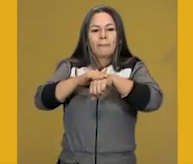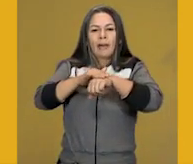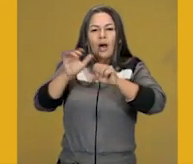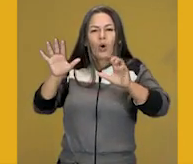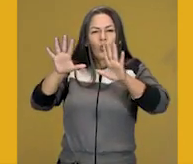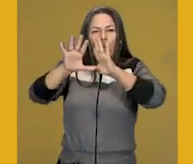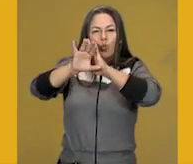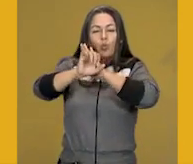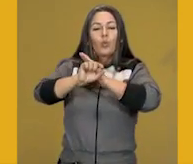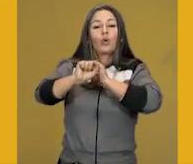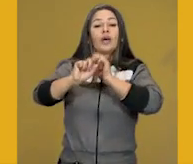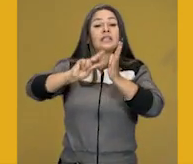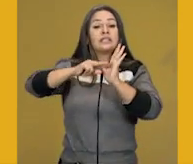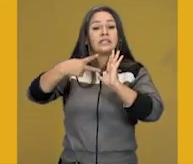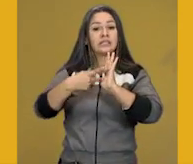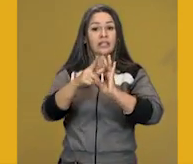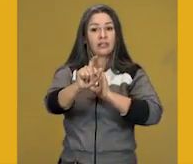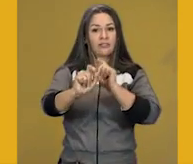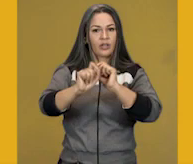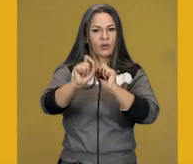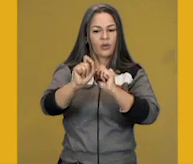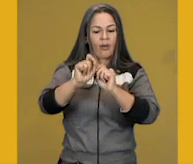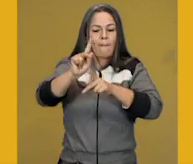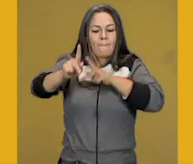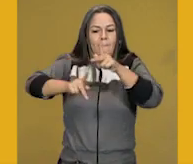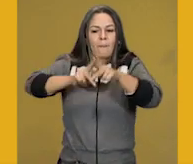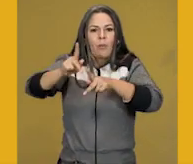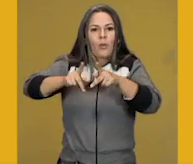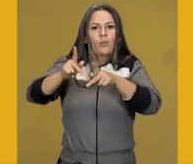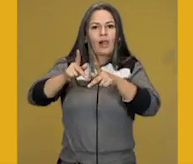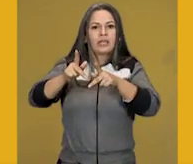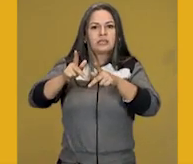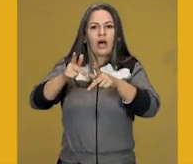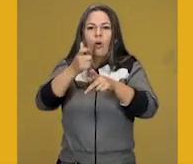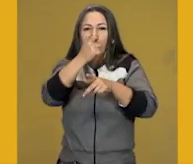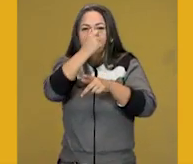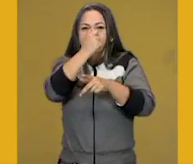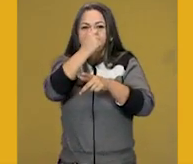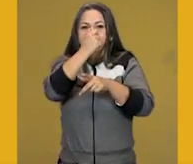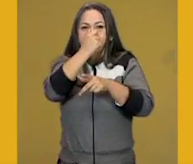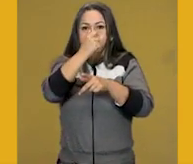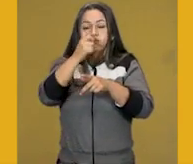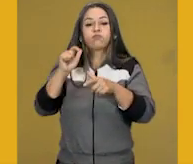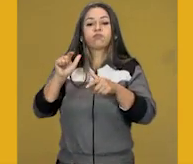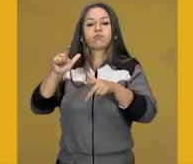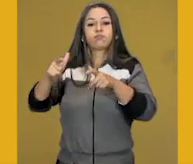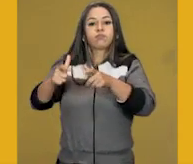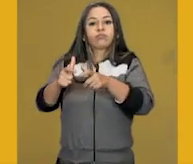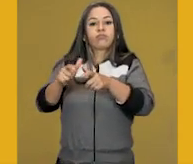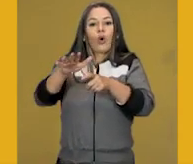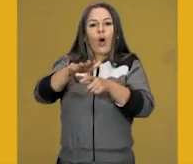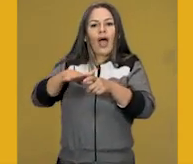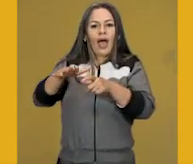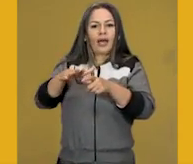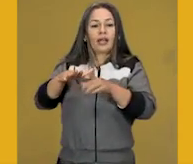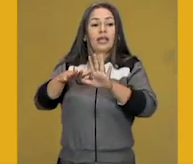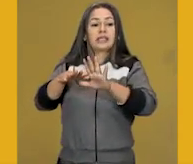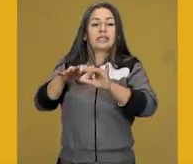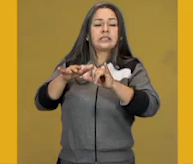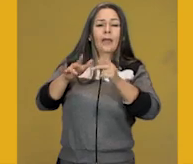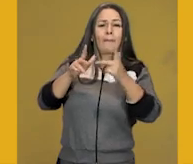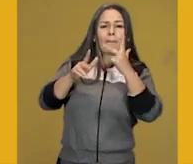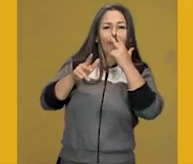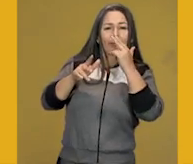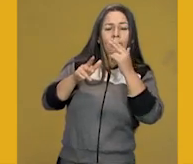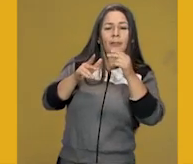pessoas concentradas por quilômetro quadrado, e quanto mais próximo do branco, menos pessoas concentradas por quilômetro